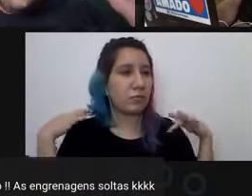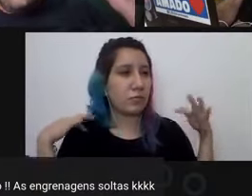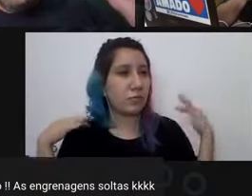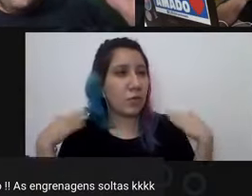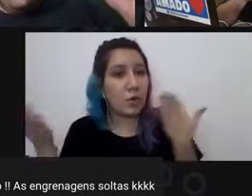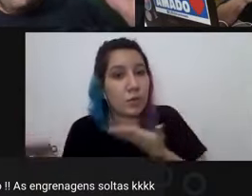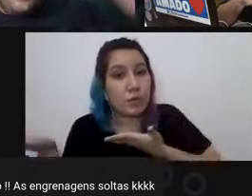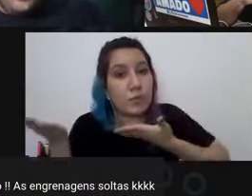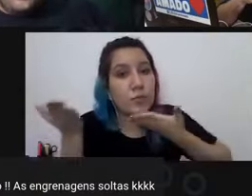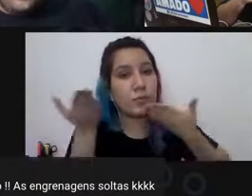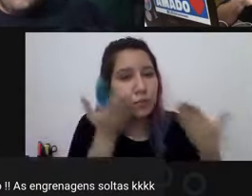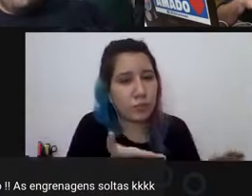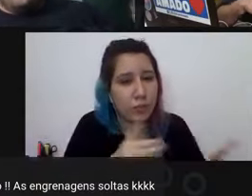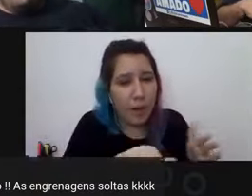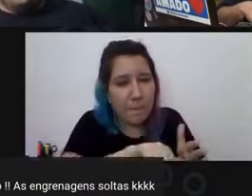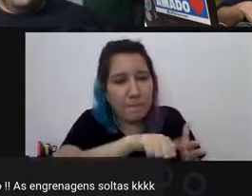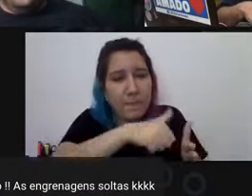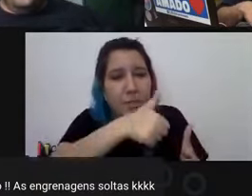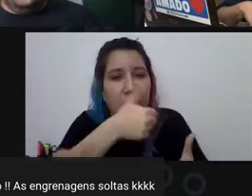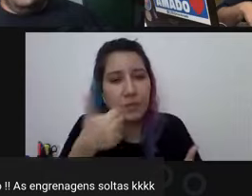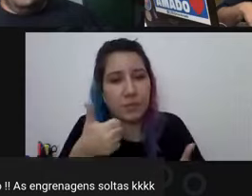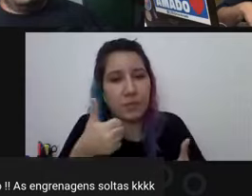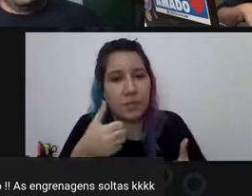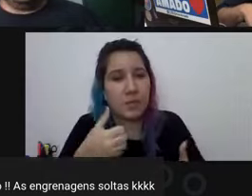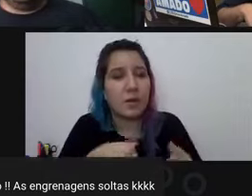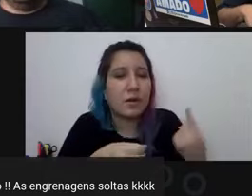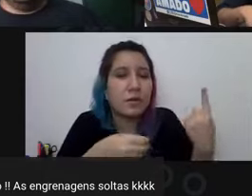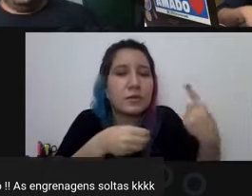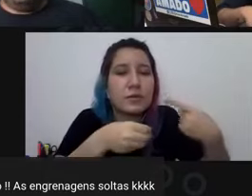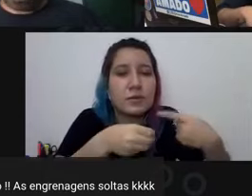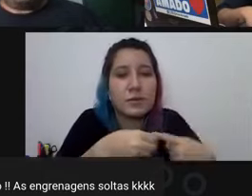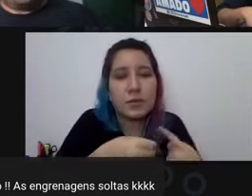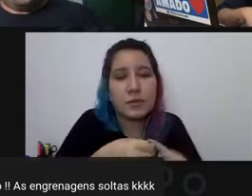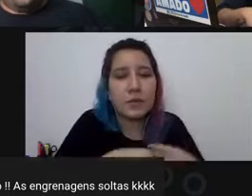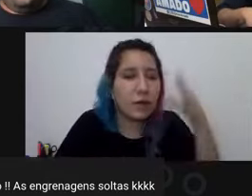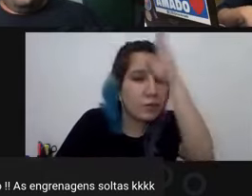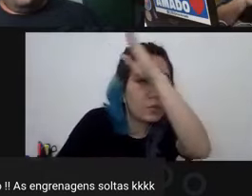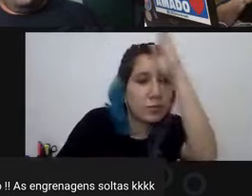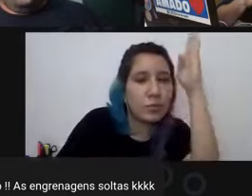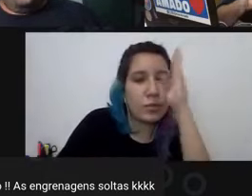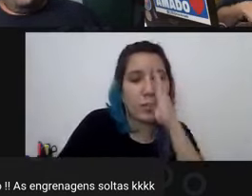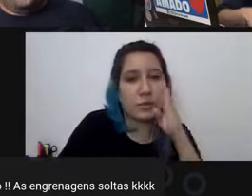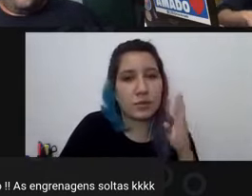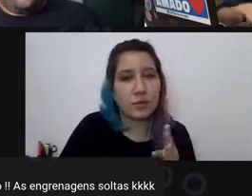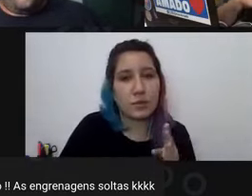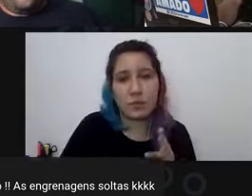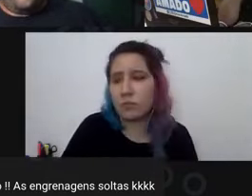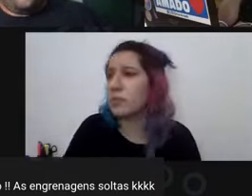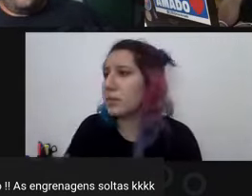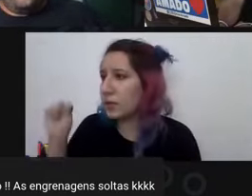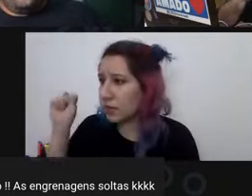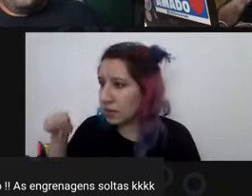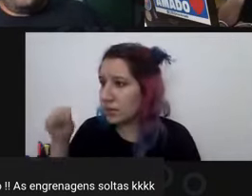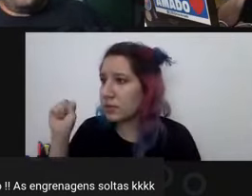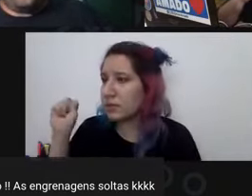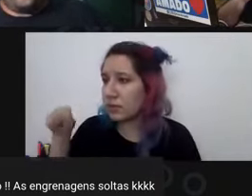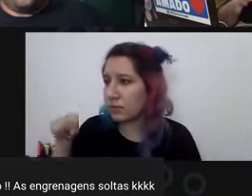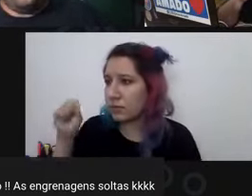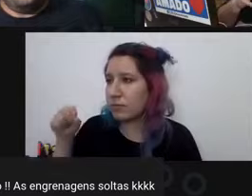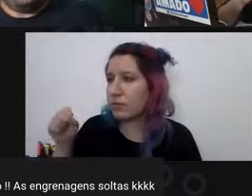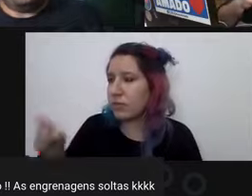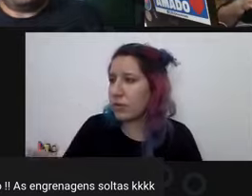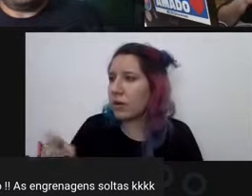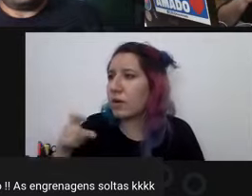a primeira vila do Brasil, né? E será, Renatão. A gente, ainda